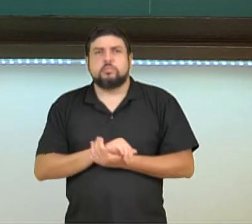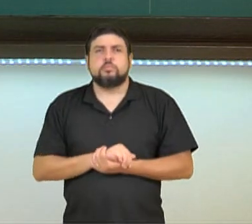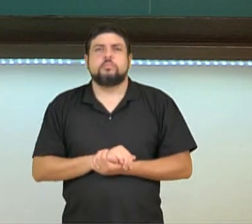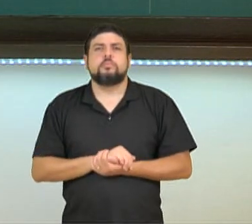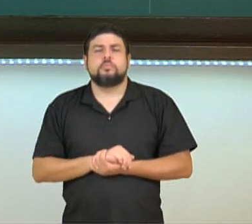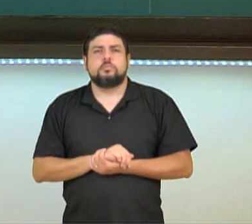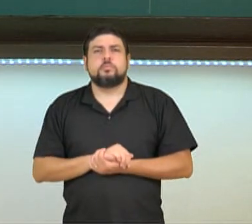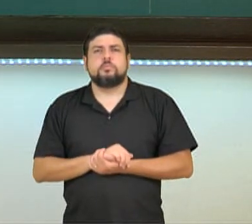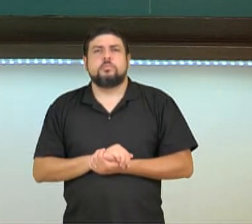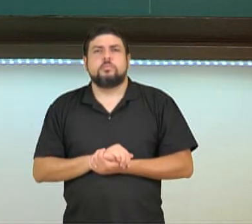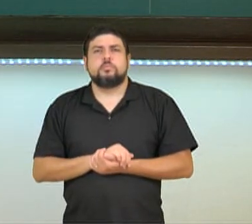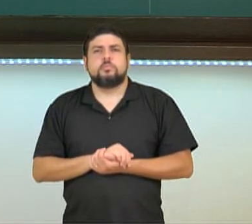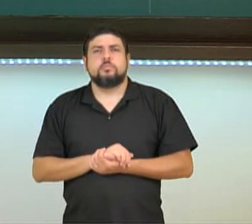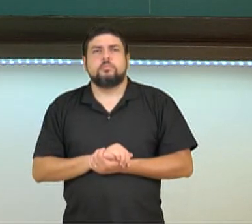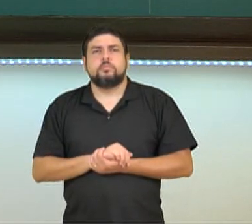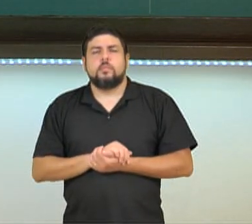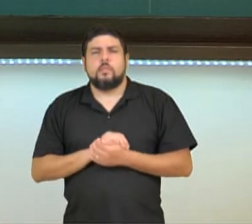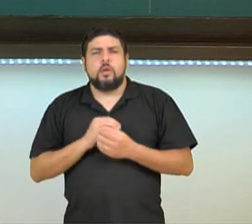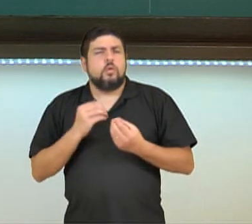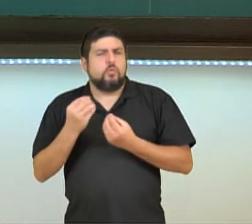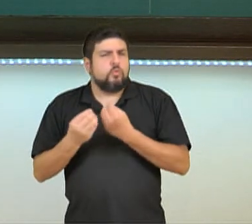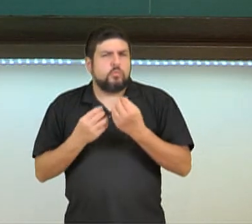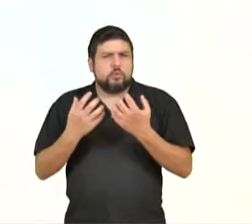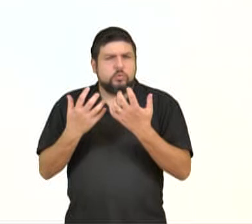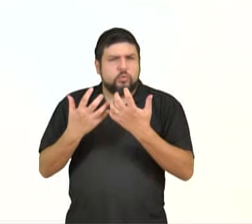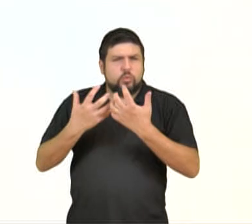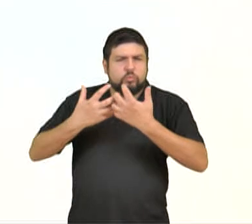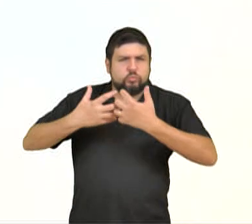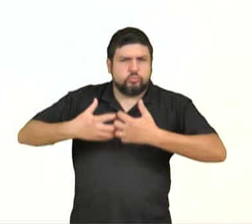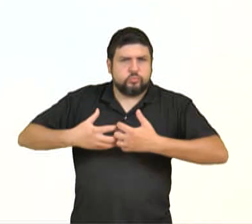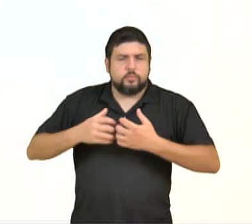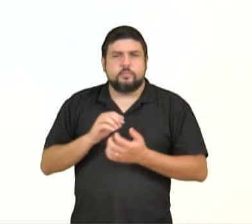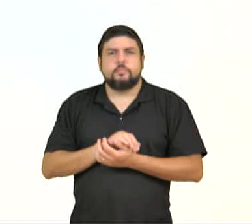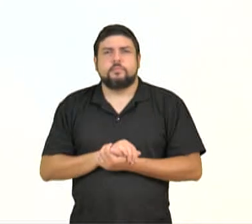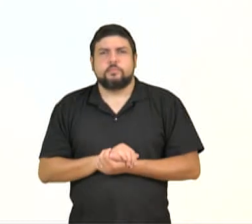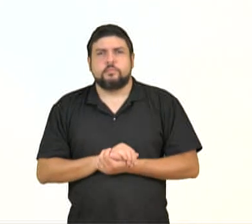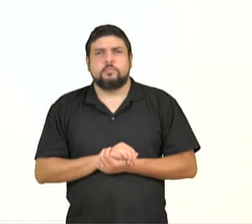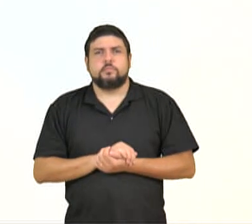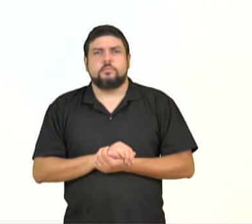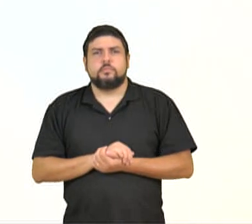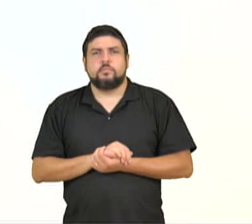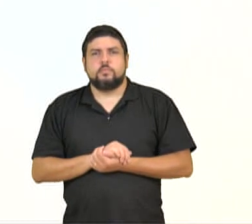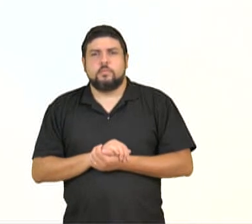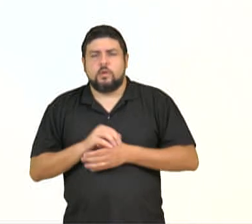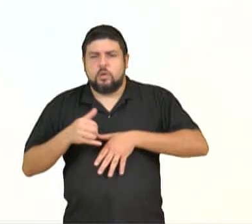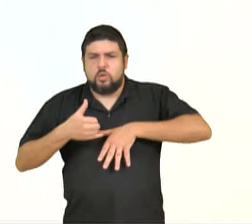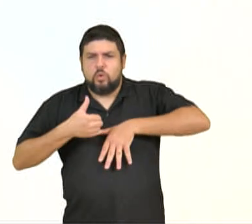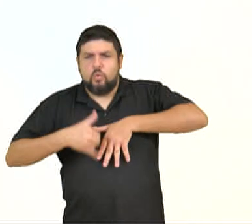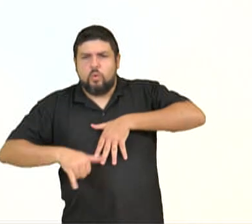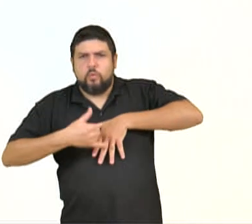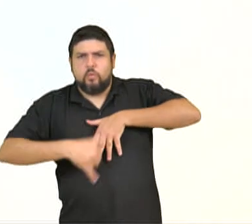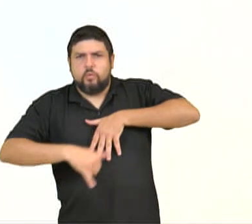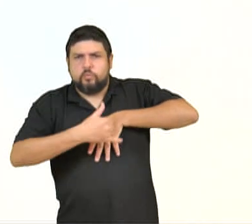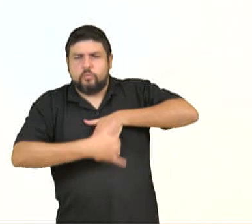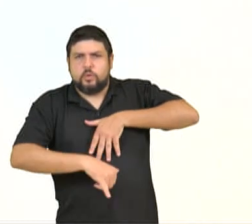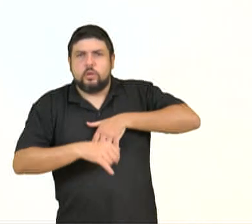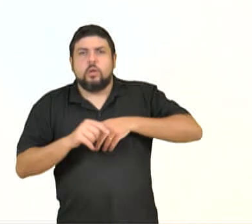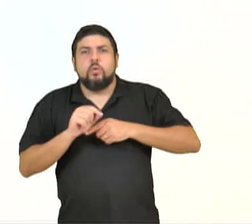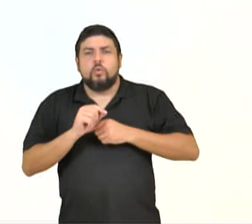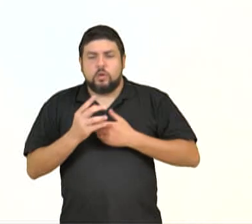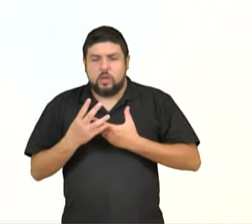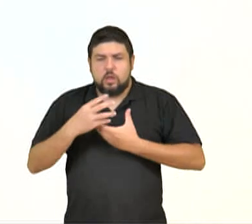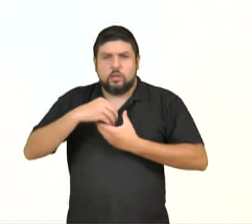Como que é o funcionamento desse sistema? Então, o sistema linfático ele vai drenar os líquidos do corpo.